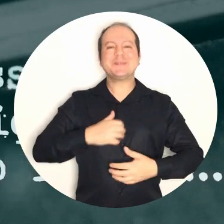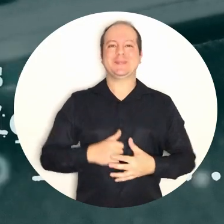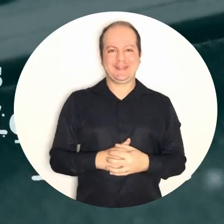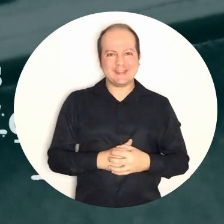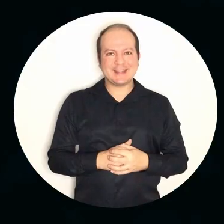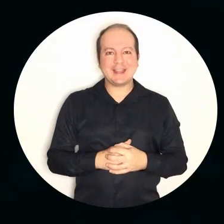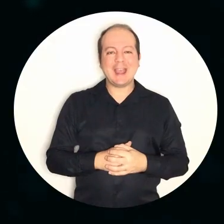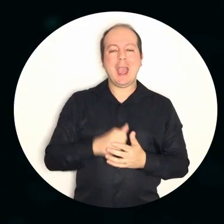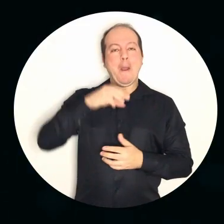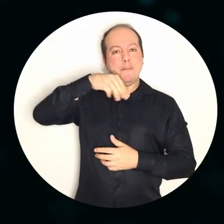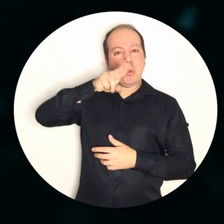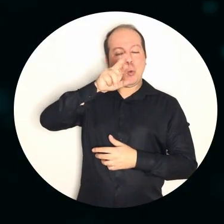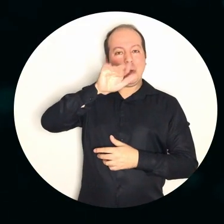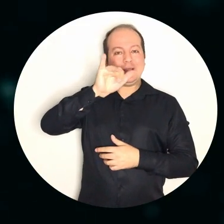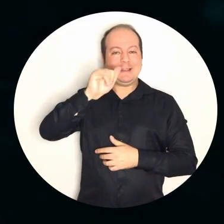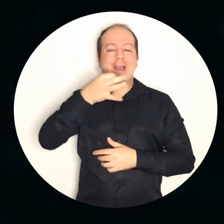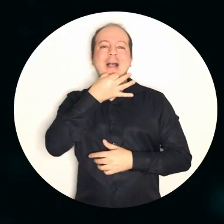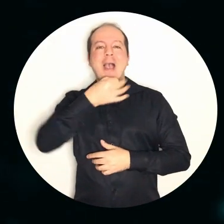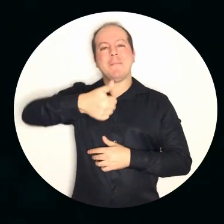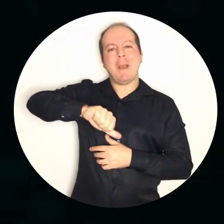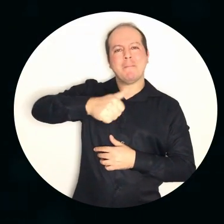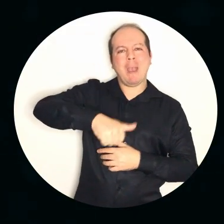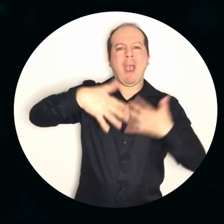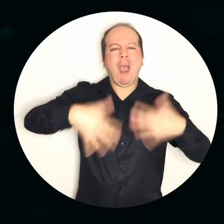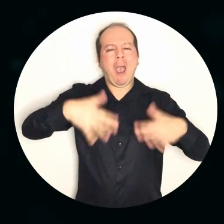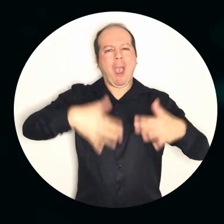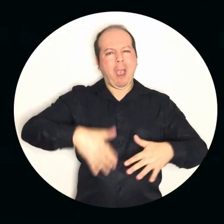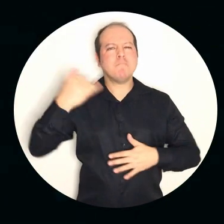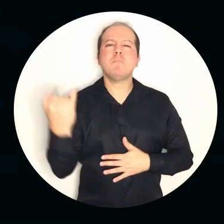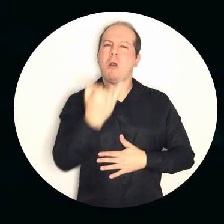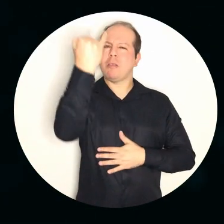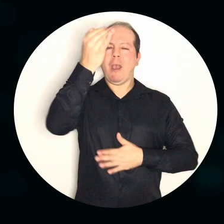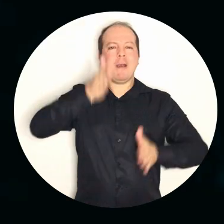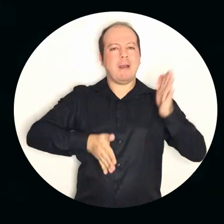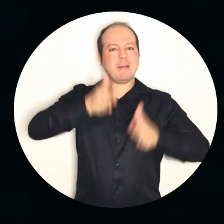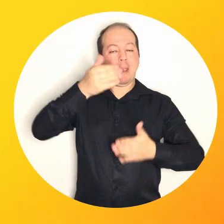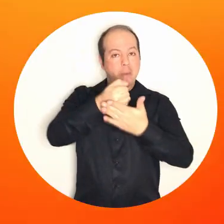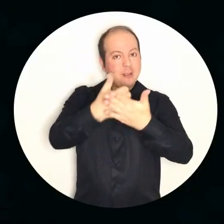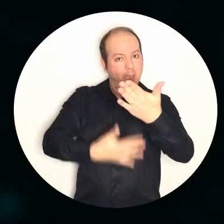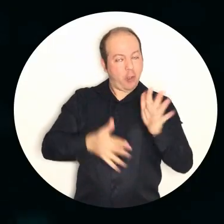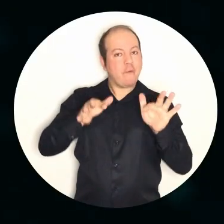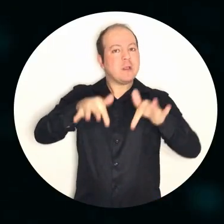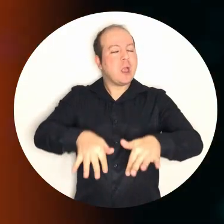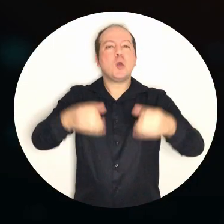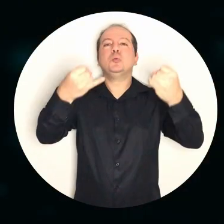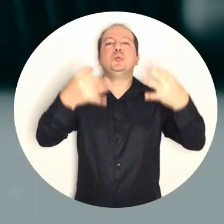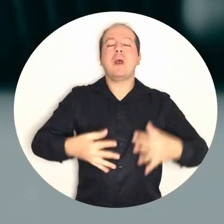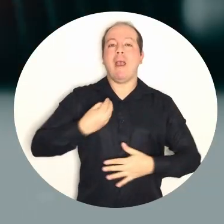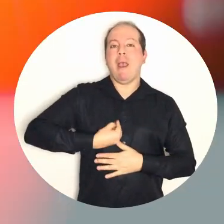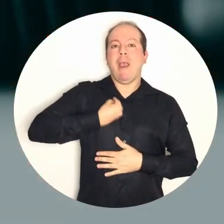inspirações. Andrade Muricy, o crítico musical mais importante do seu tempo, termina seu texto